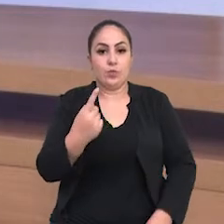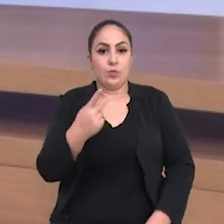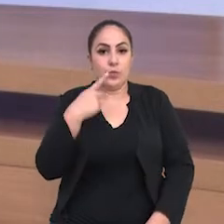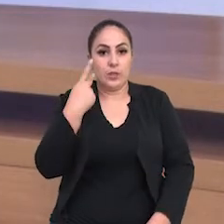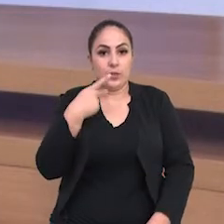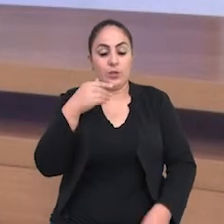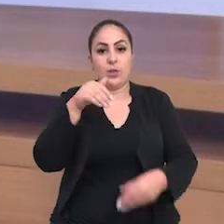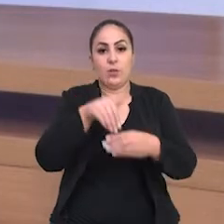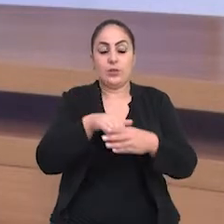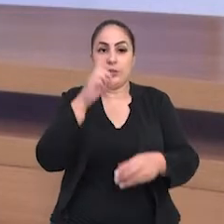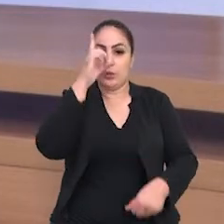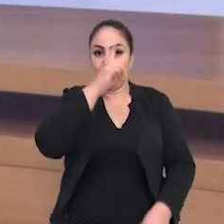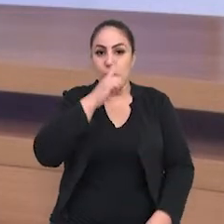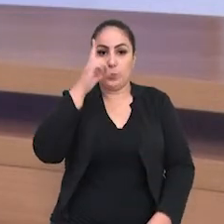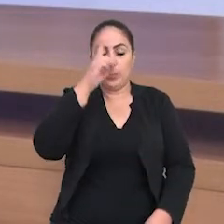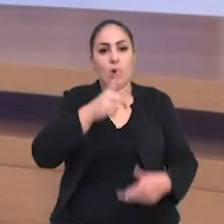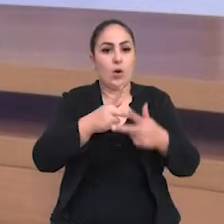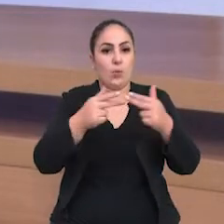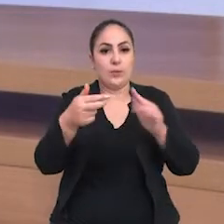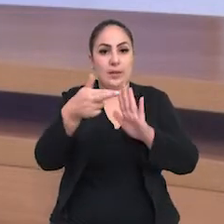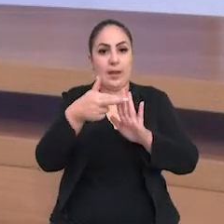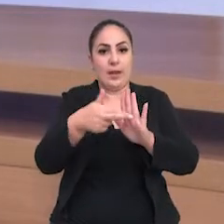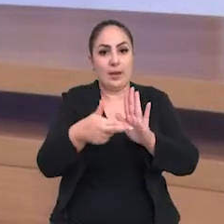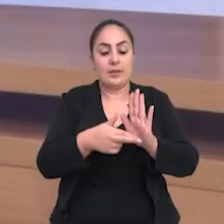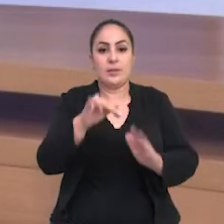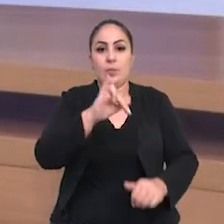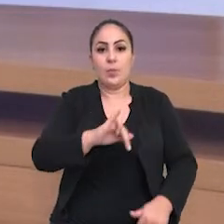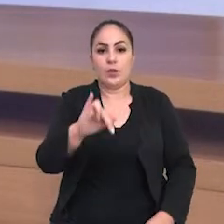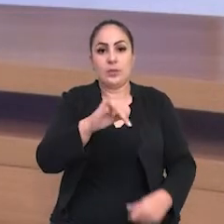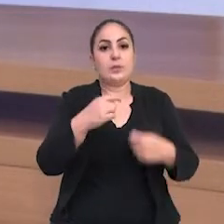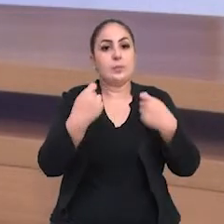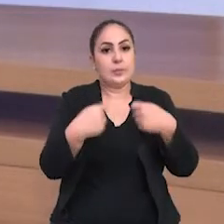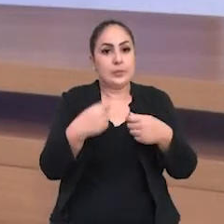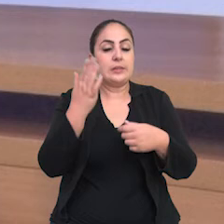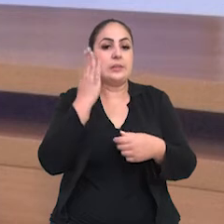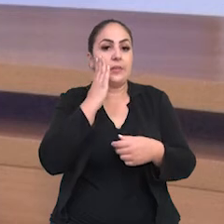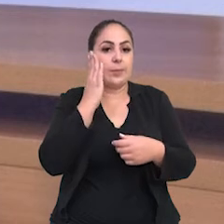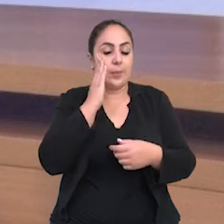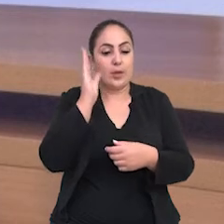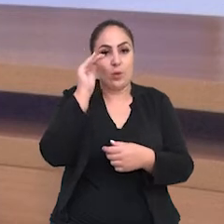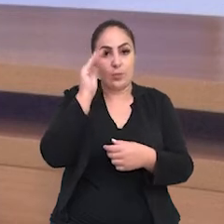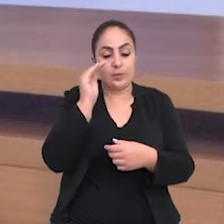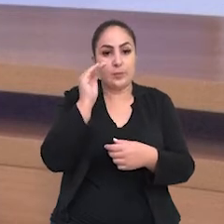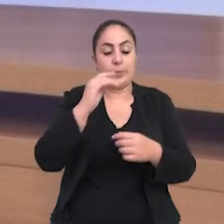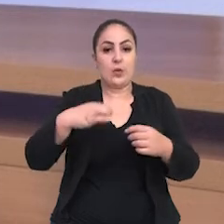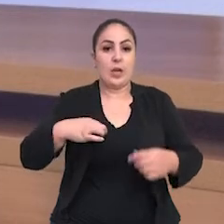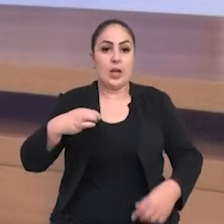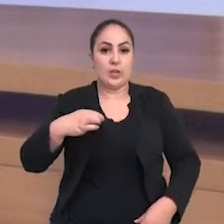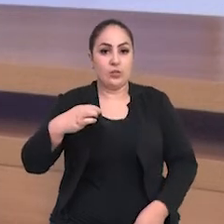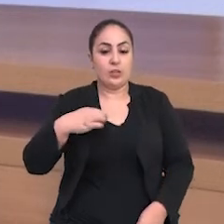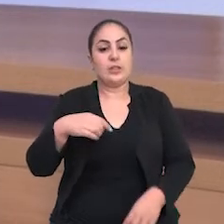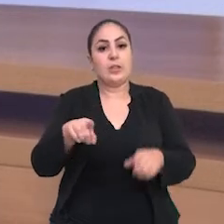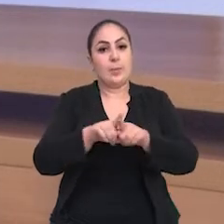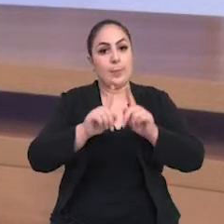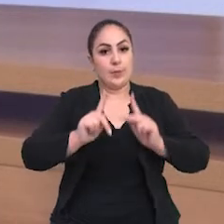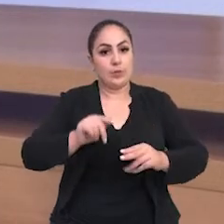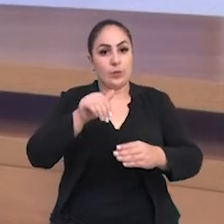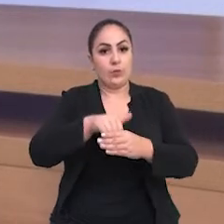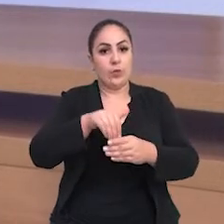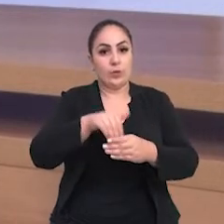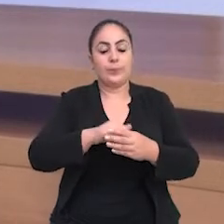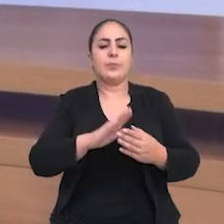vereadores. Porém, na votação de domingo, algumas regras importantes precisam ser observadas por candidatos